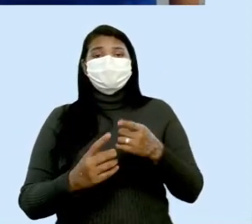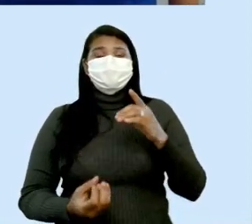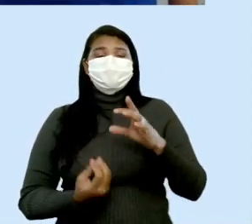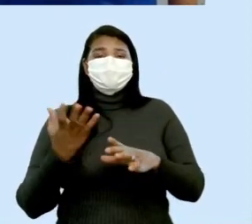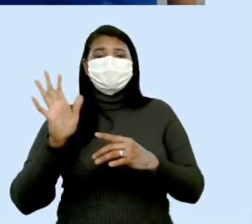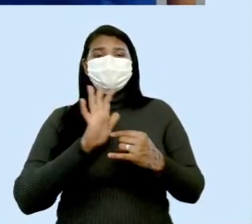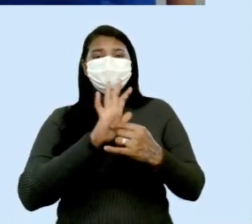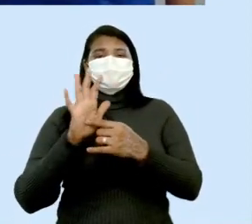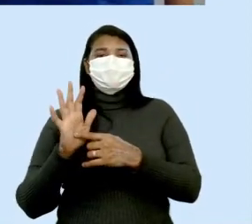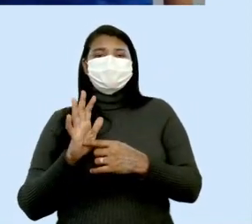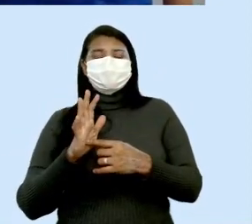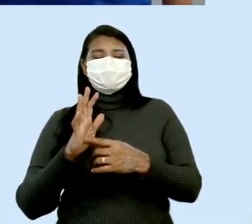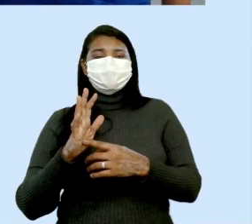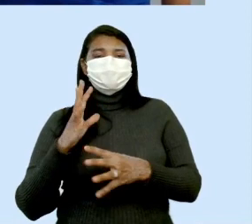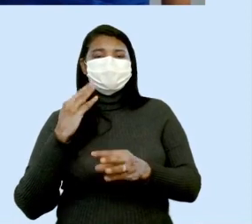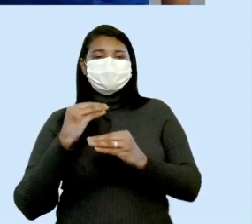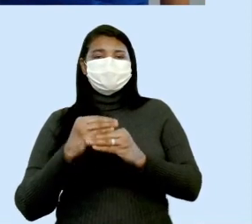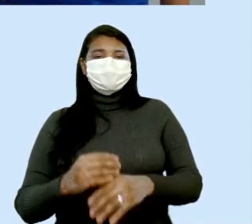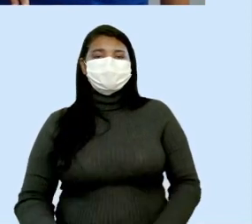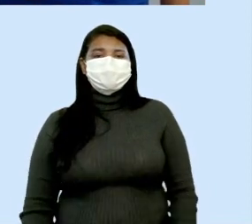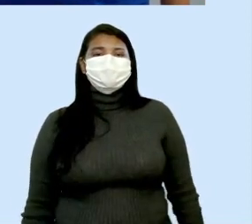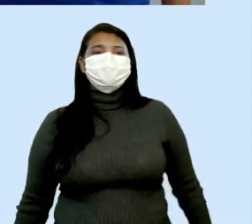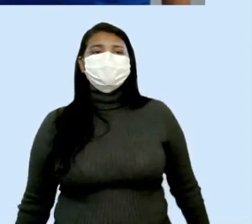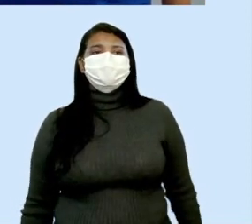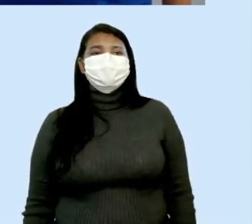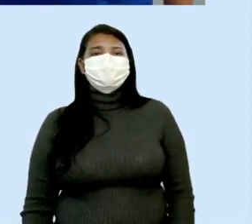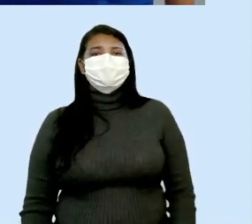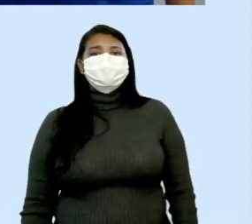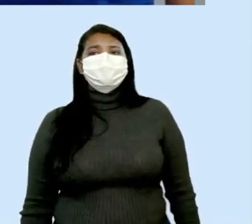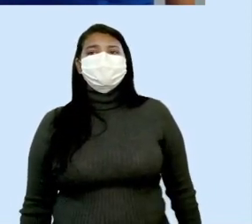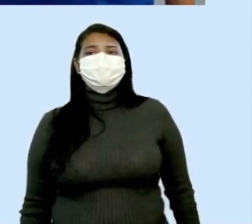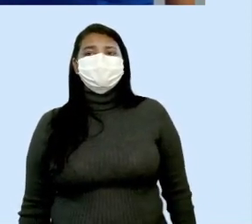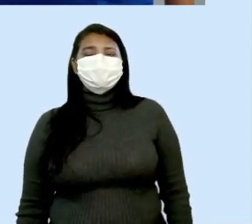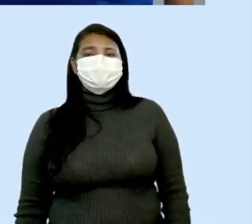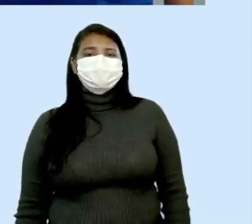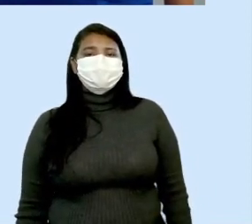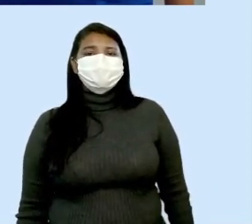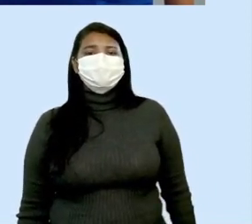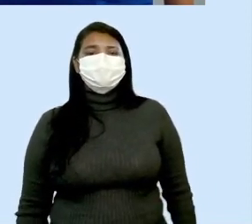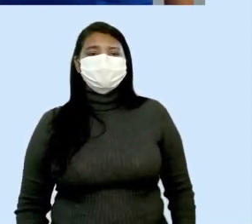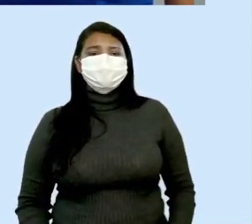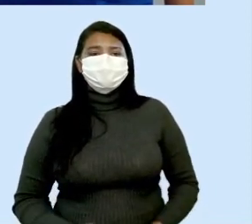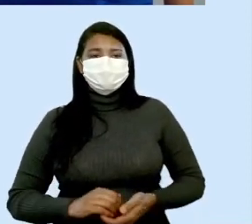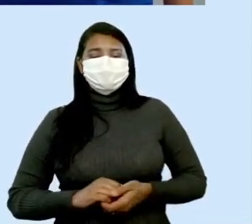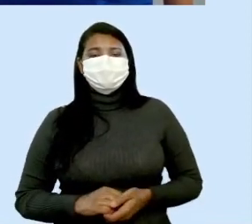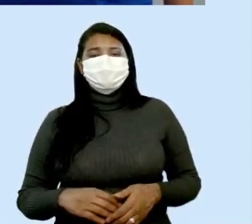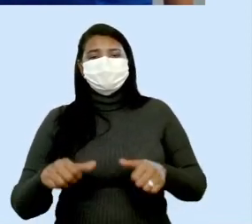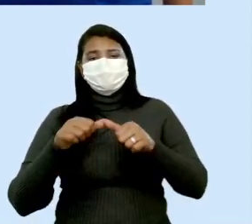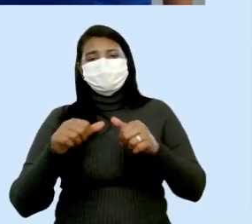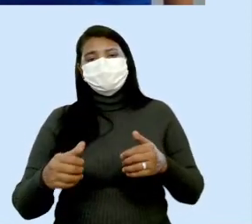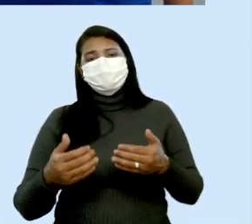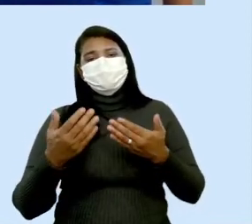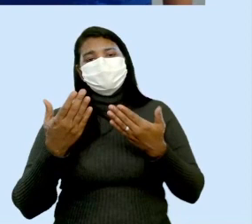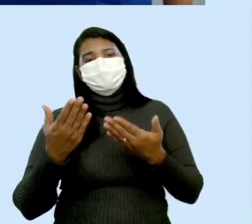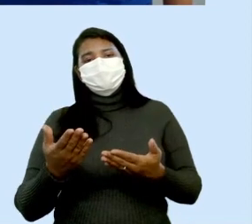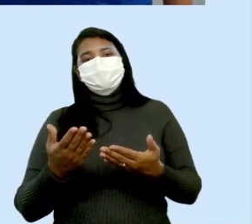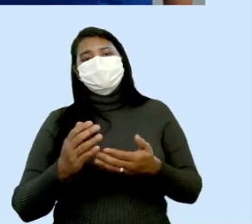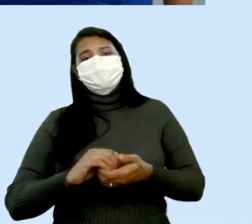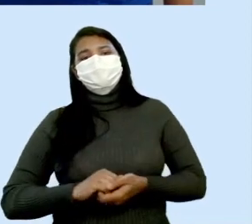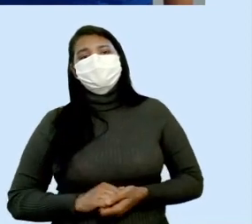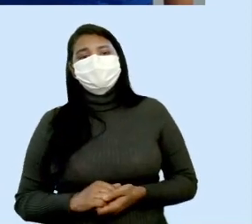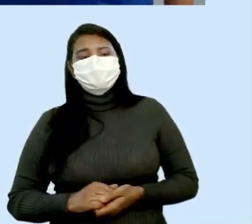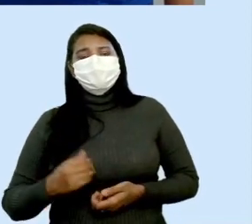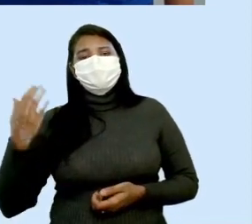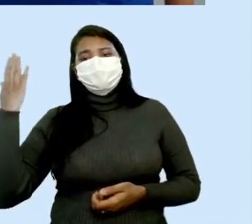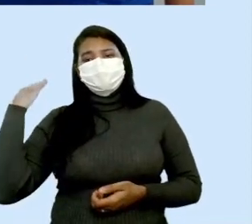como verbo auxiliar, certo? Então, ali o verbo está na sua forma de